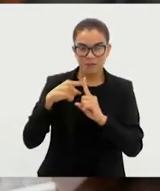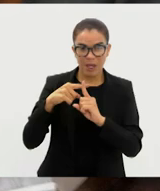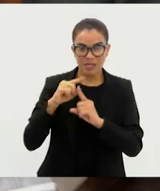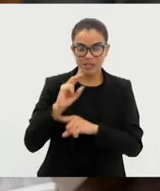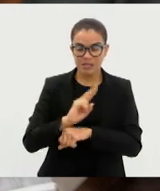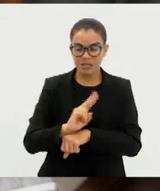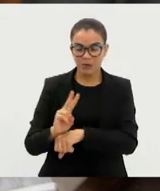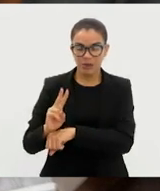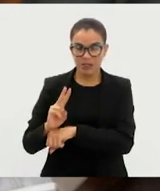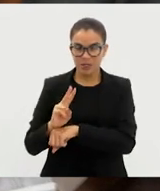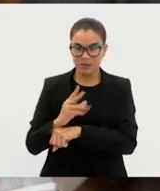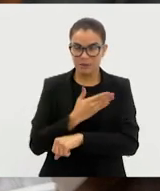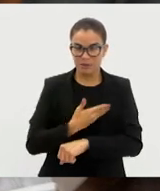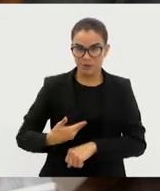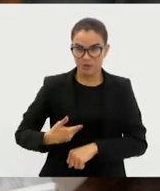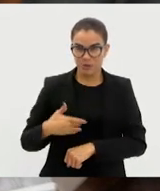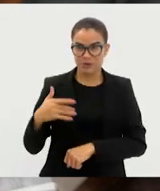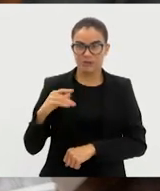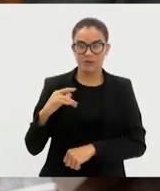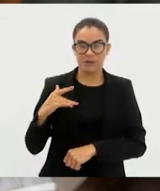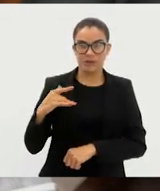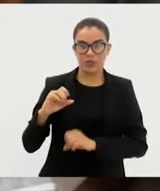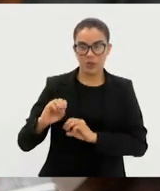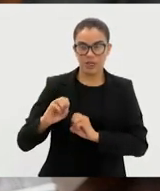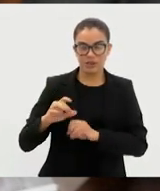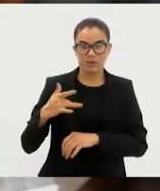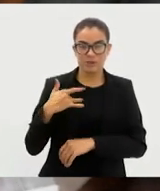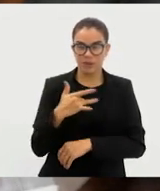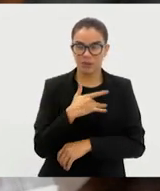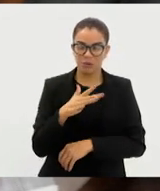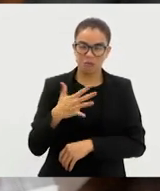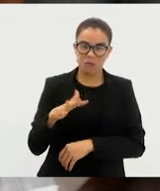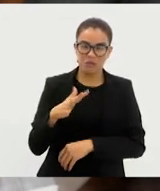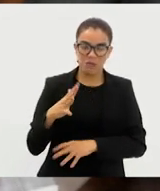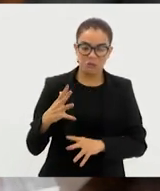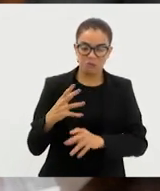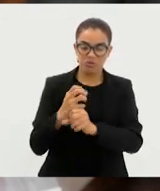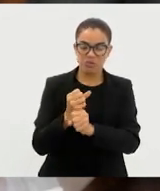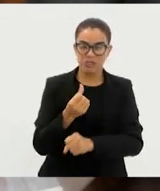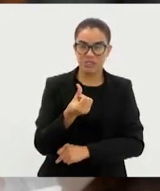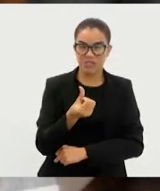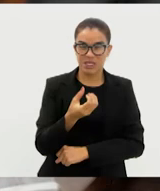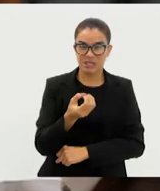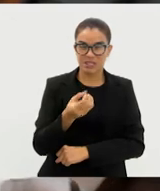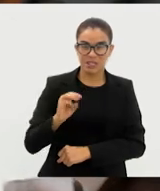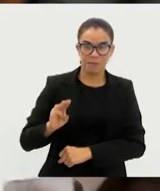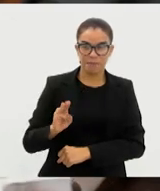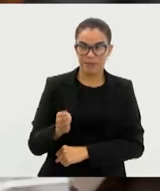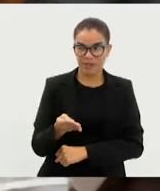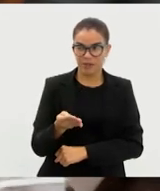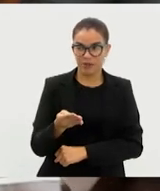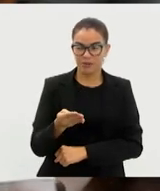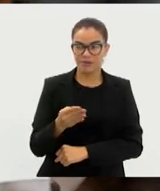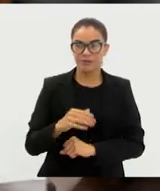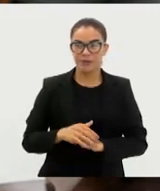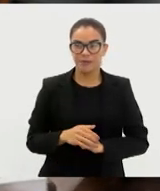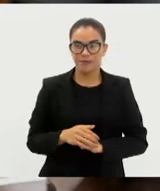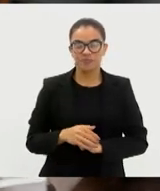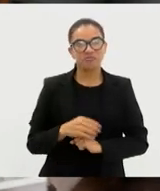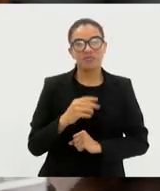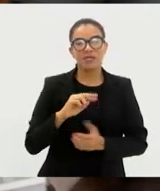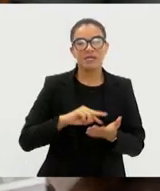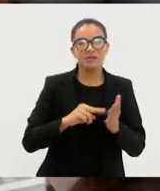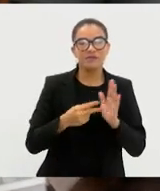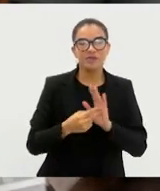Pública, Educação e Saúde, isso vai dar aproximadamente 60 bilhões, que é